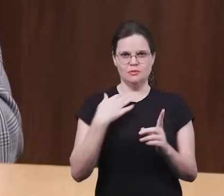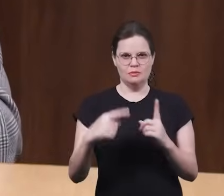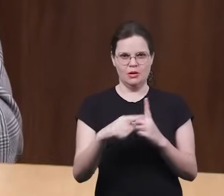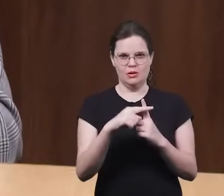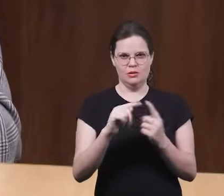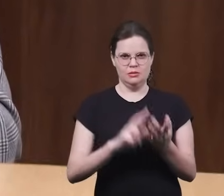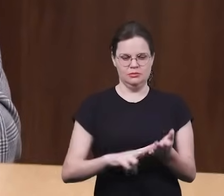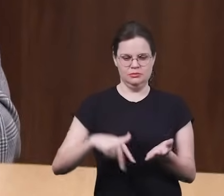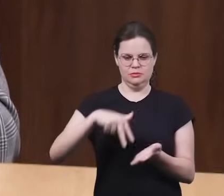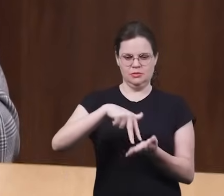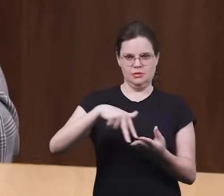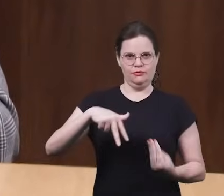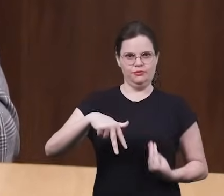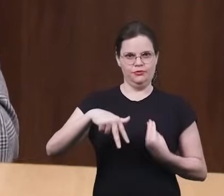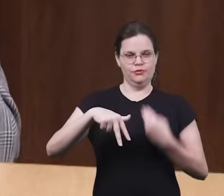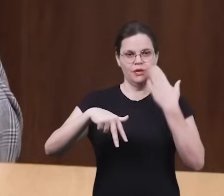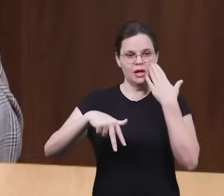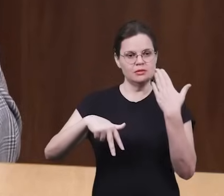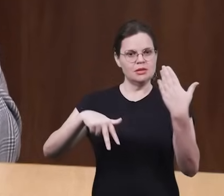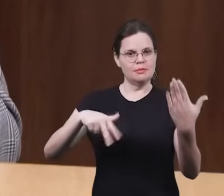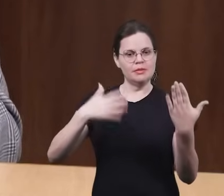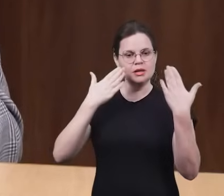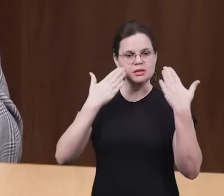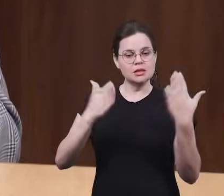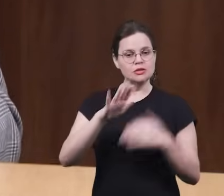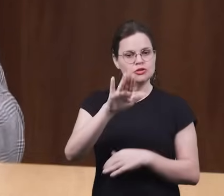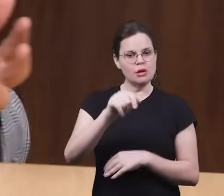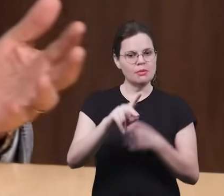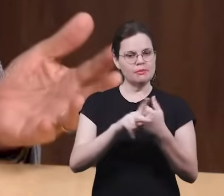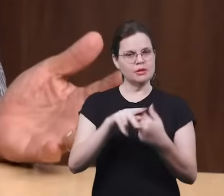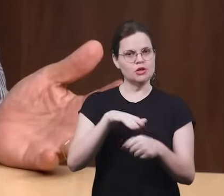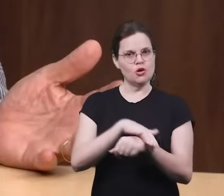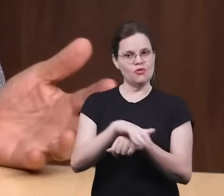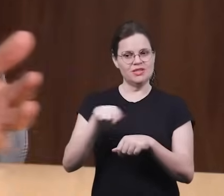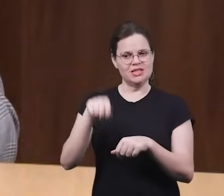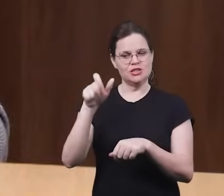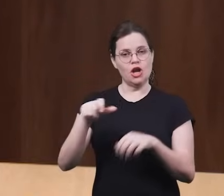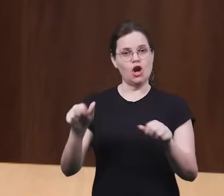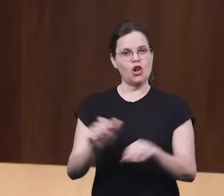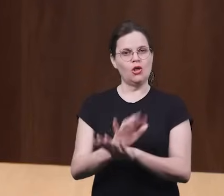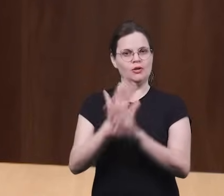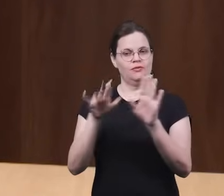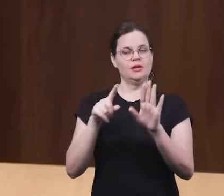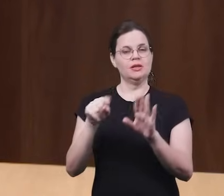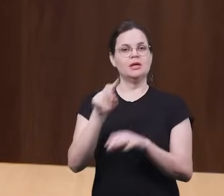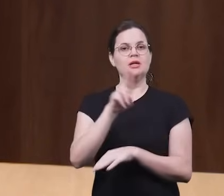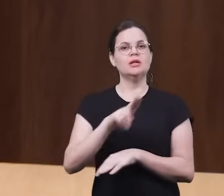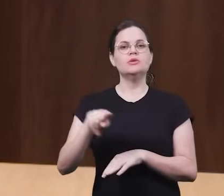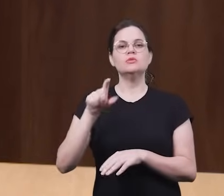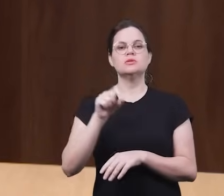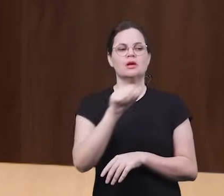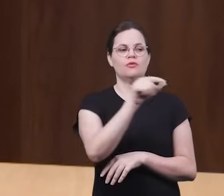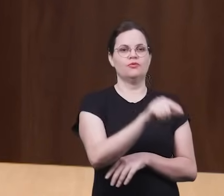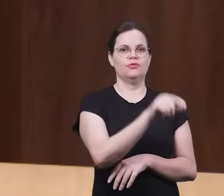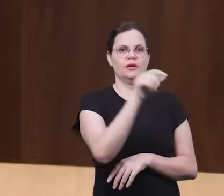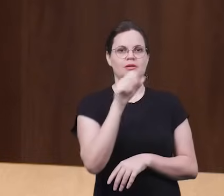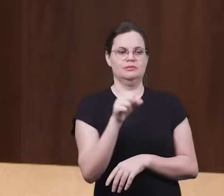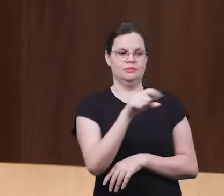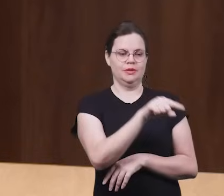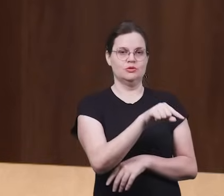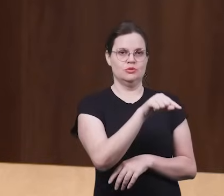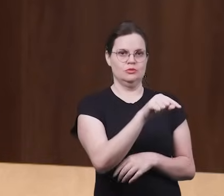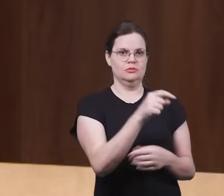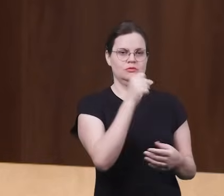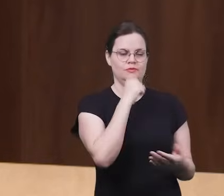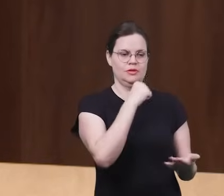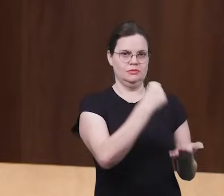Pedro. Então ele usa a figura lá do Velho Testamento para colocar a figura do pastor agora